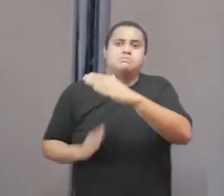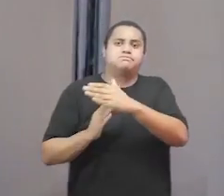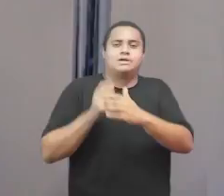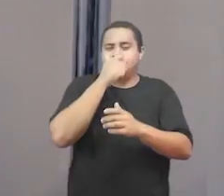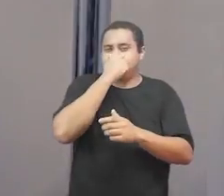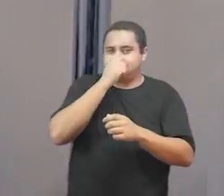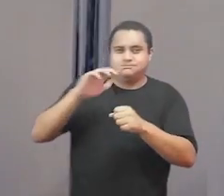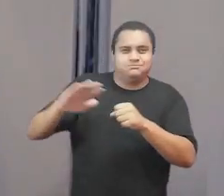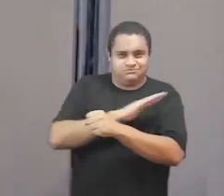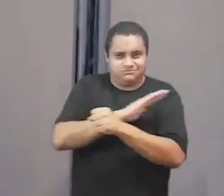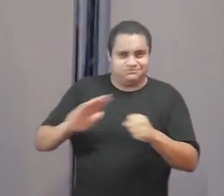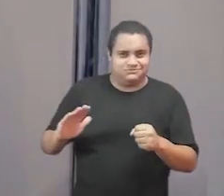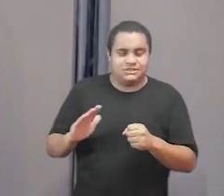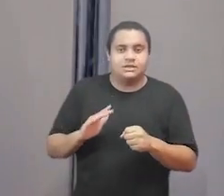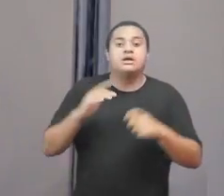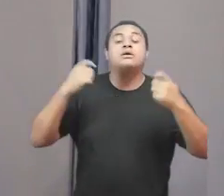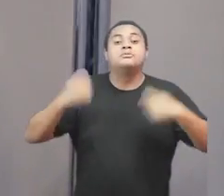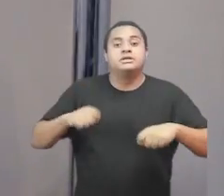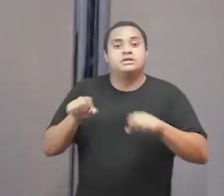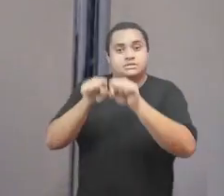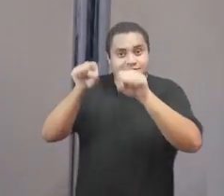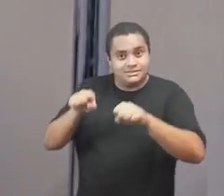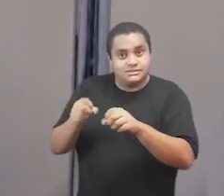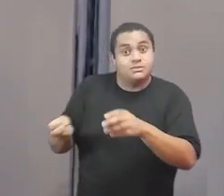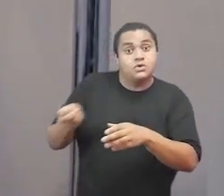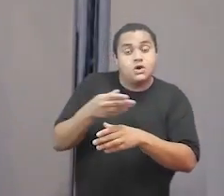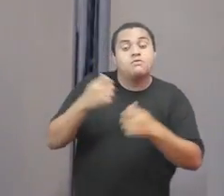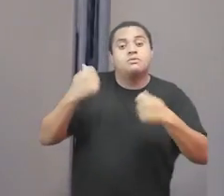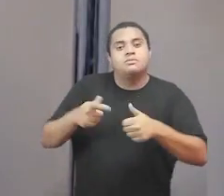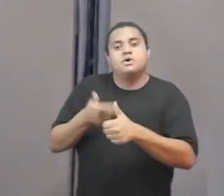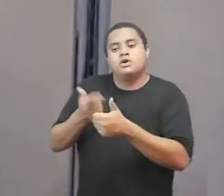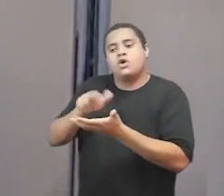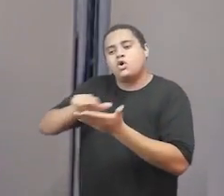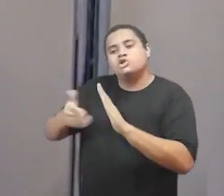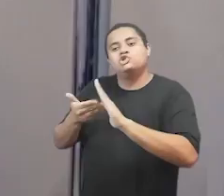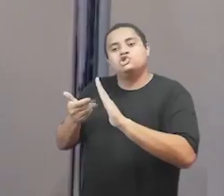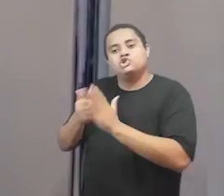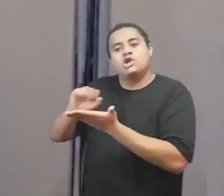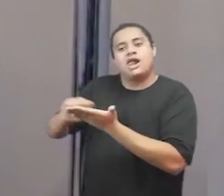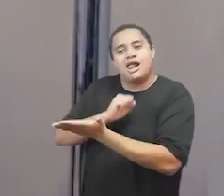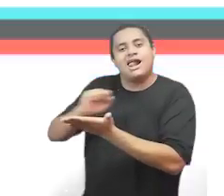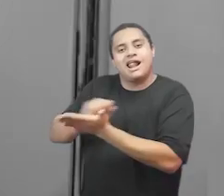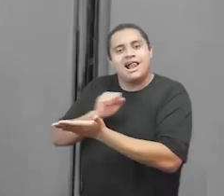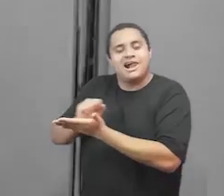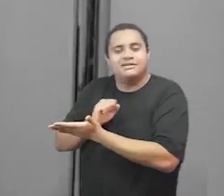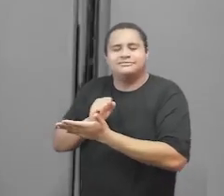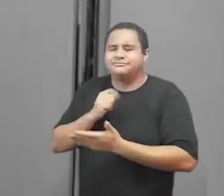memória cheia, né? Quase sempre. O que significa isso? Para atualizar o software, primeiro tem que apagar algumas coisas, tem que